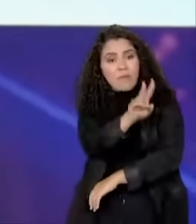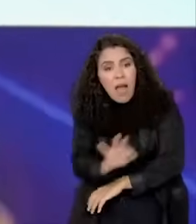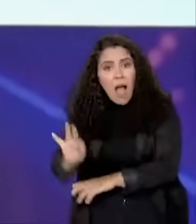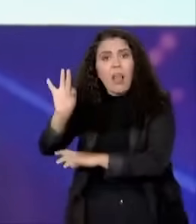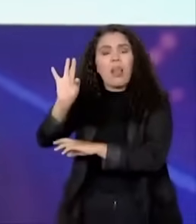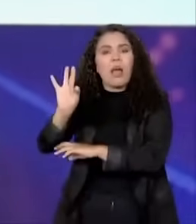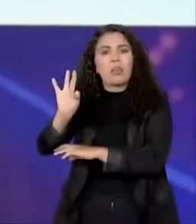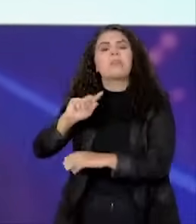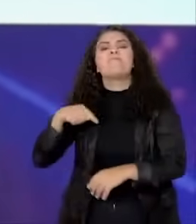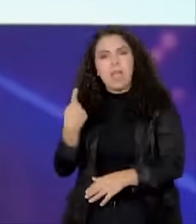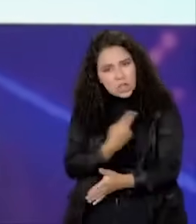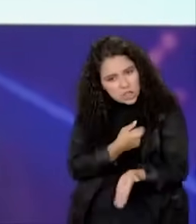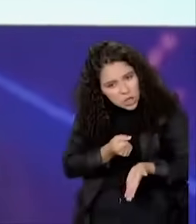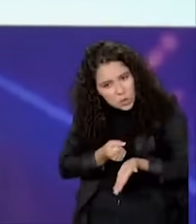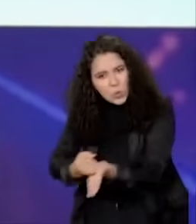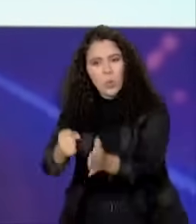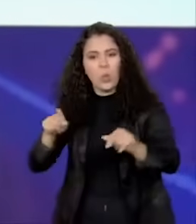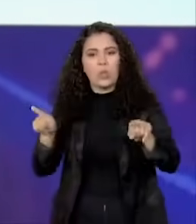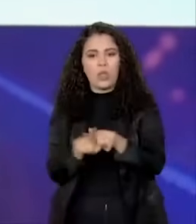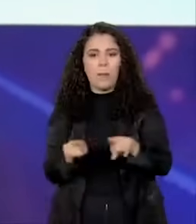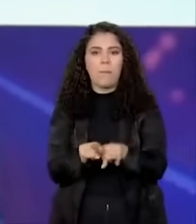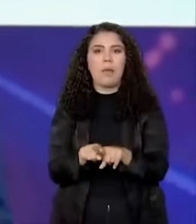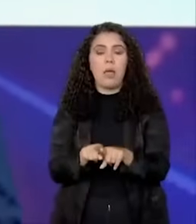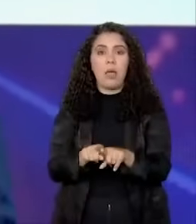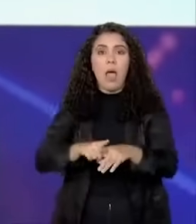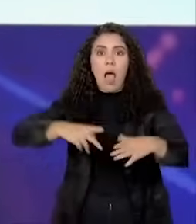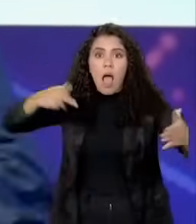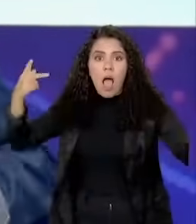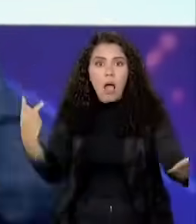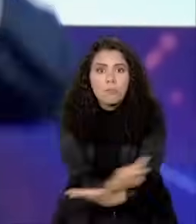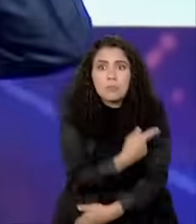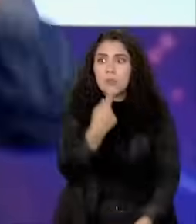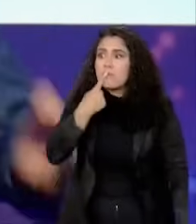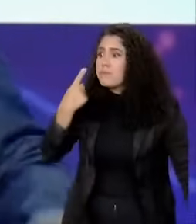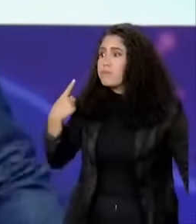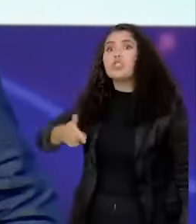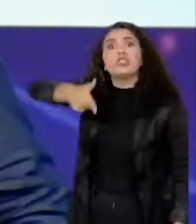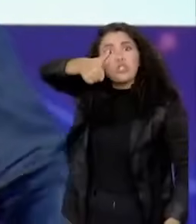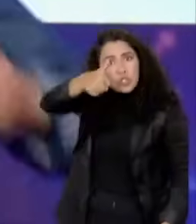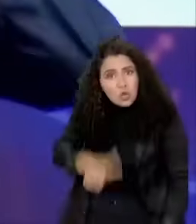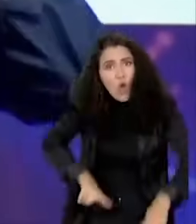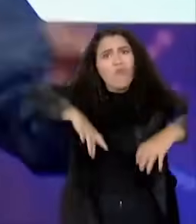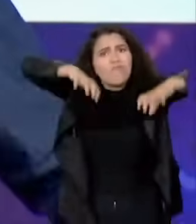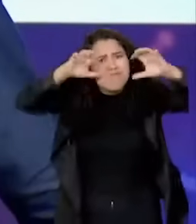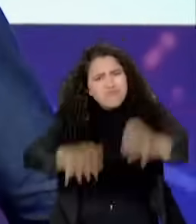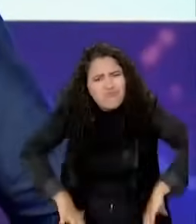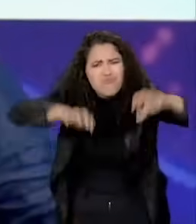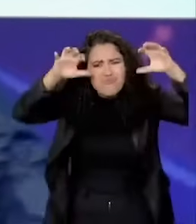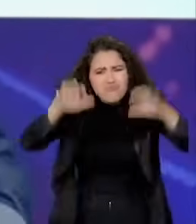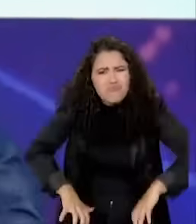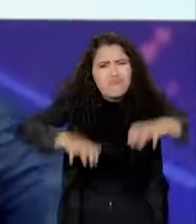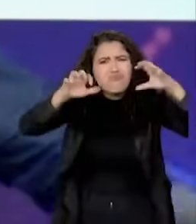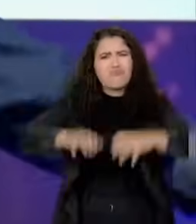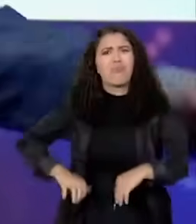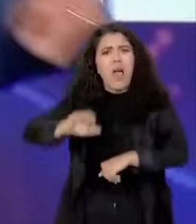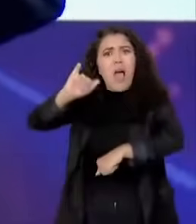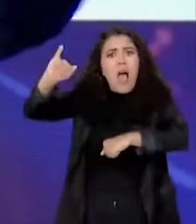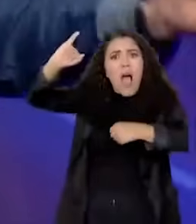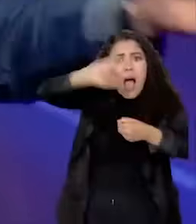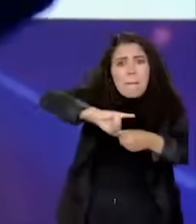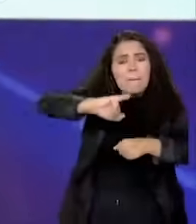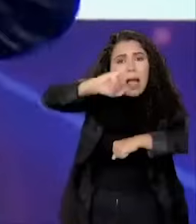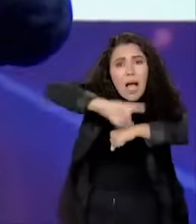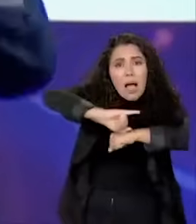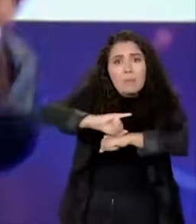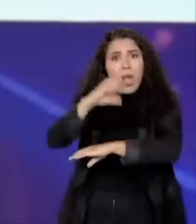nós fomos lá ajudar. E quando chegou agora outra chuva em Porto Alegre, que